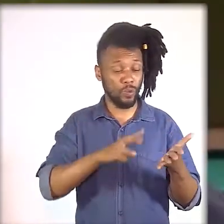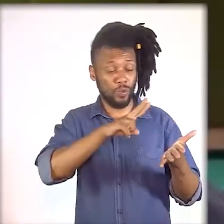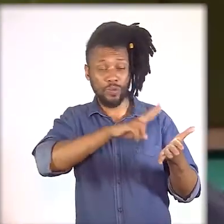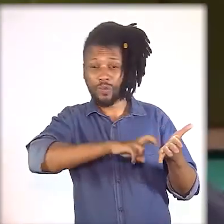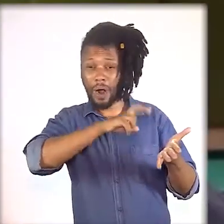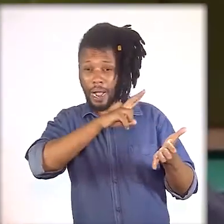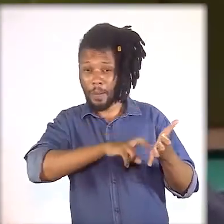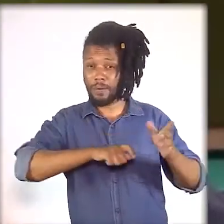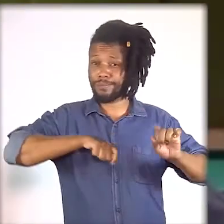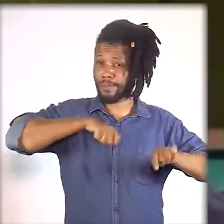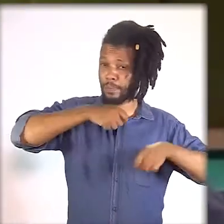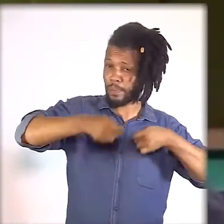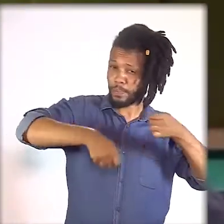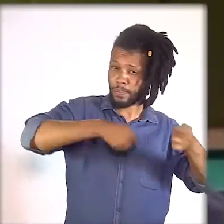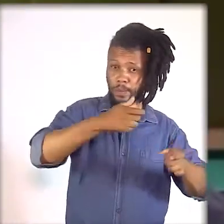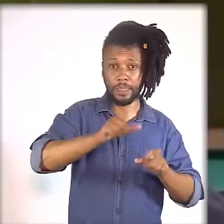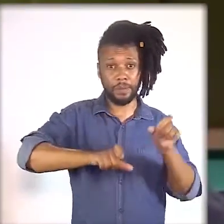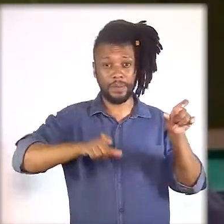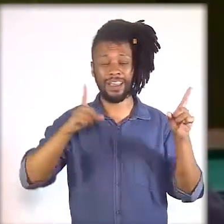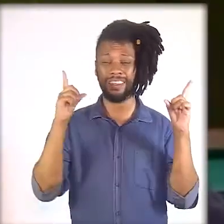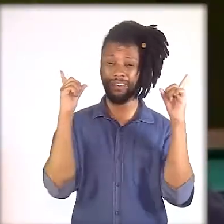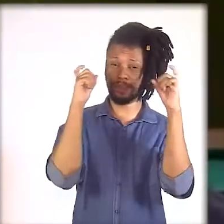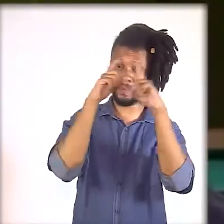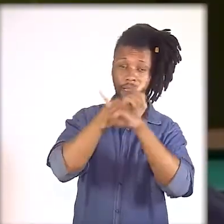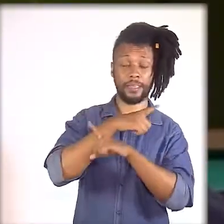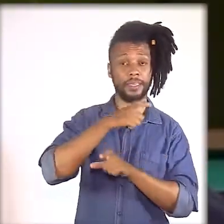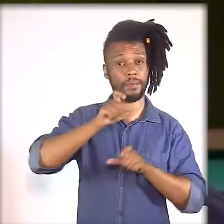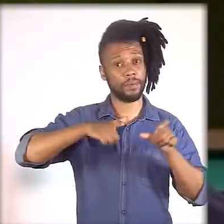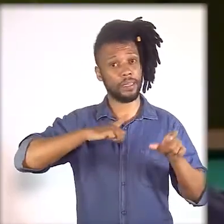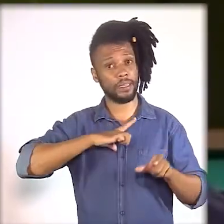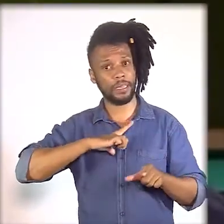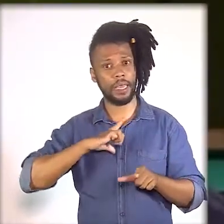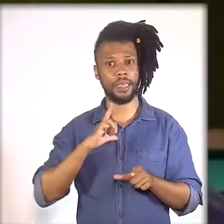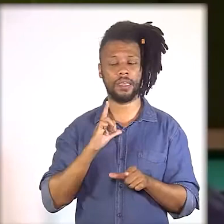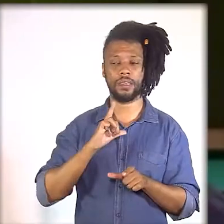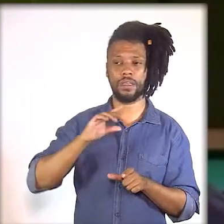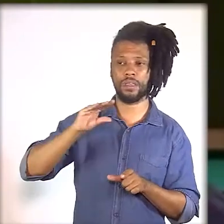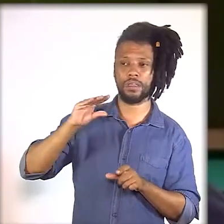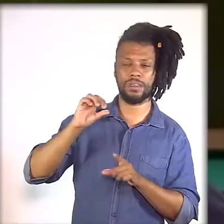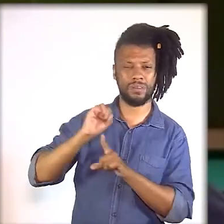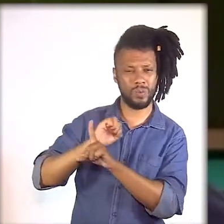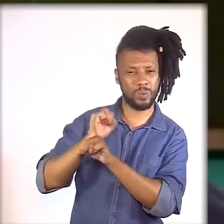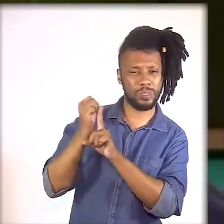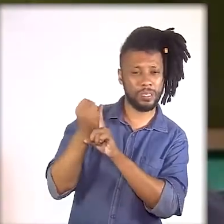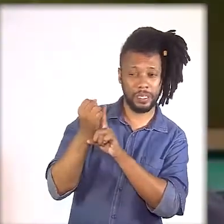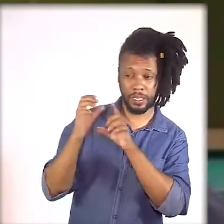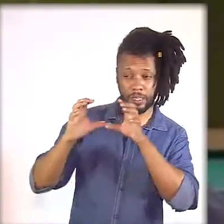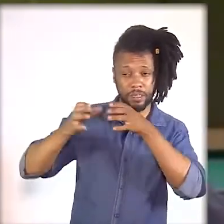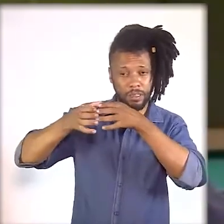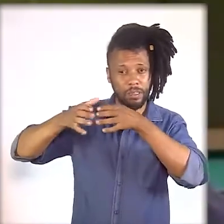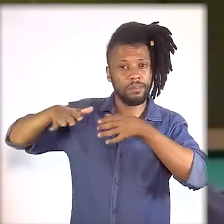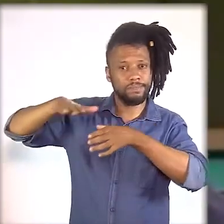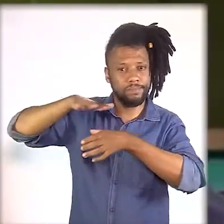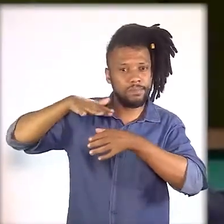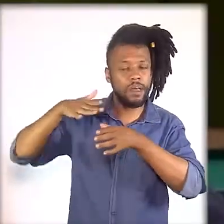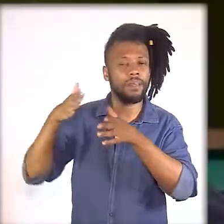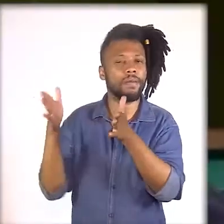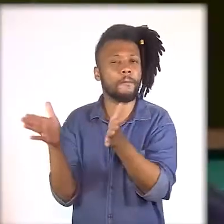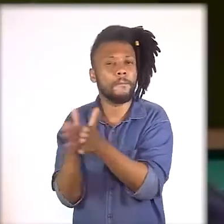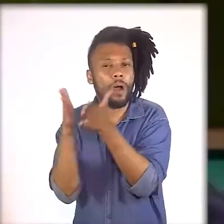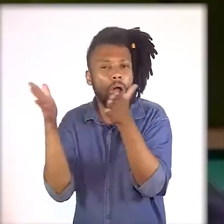do repertório vocabular das pessoas. A dificuldade que as pessoas de estratos sociais mais